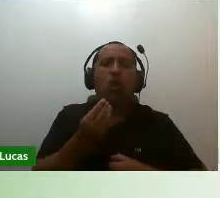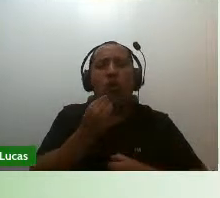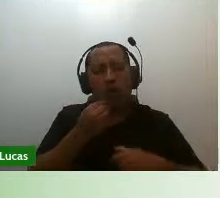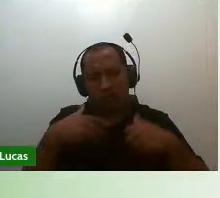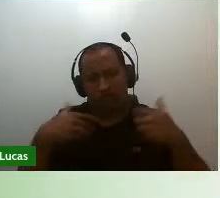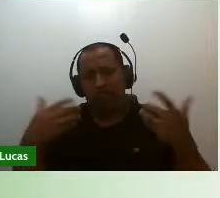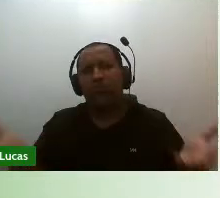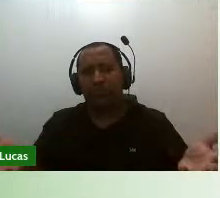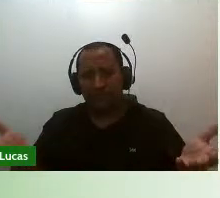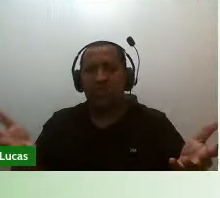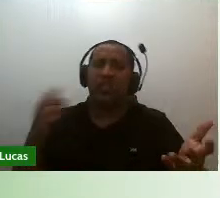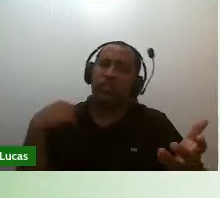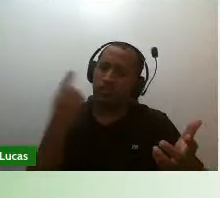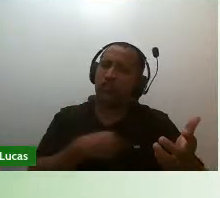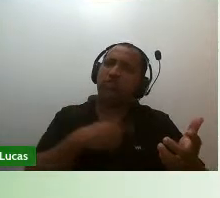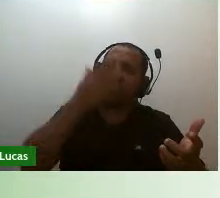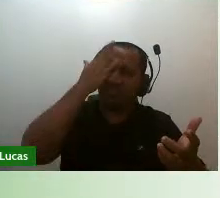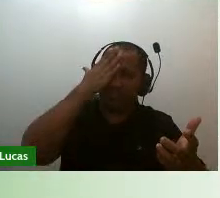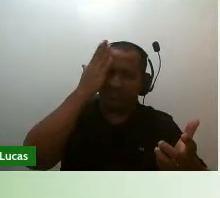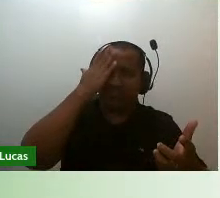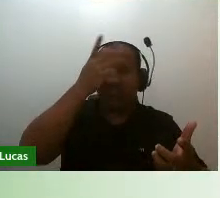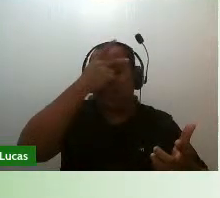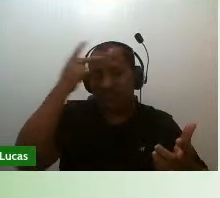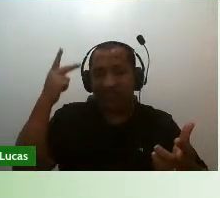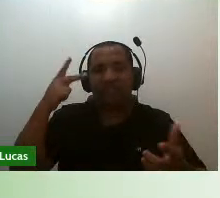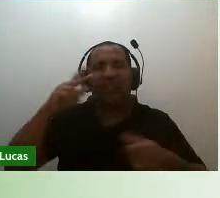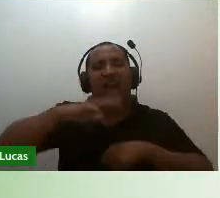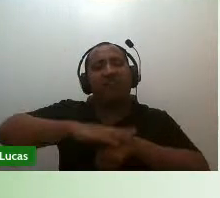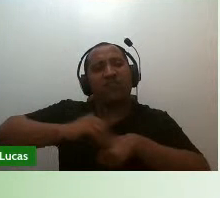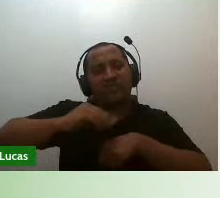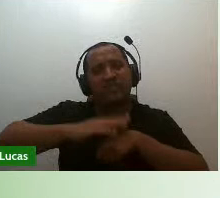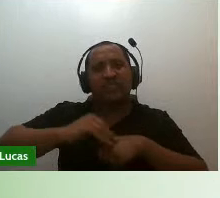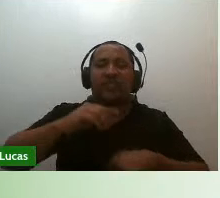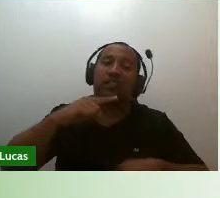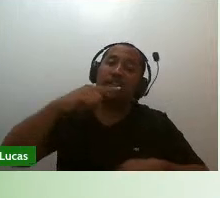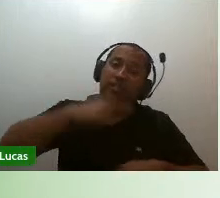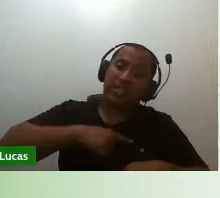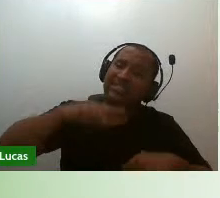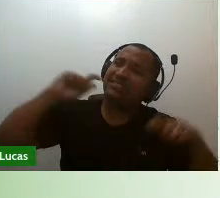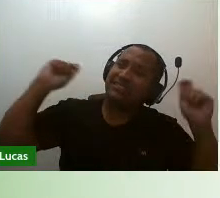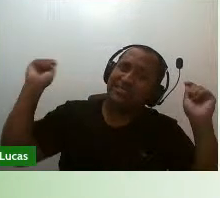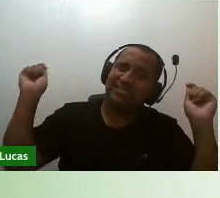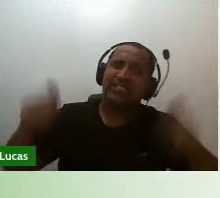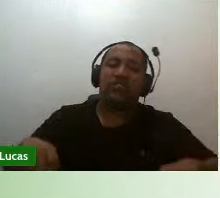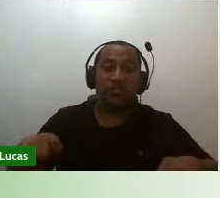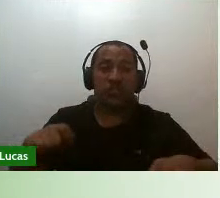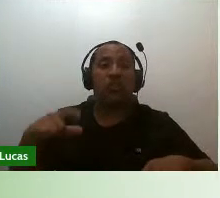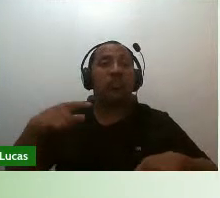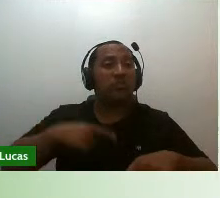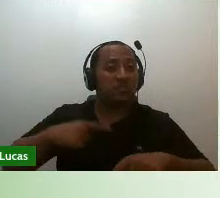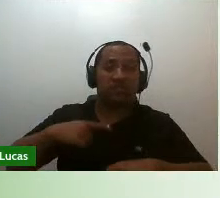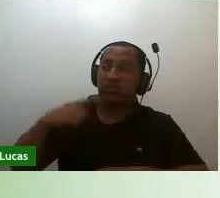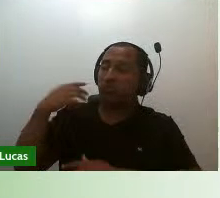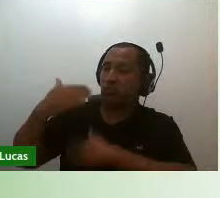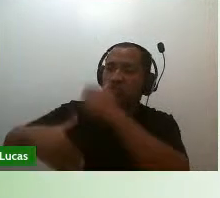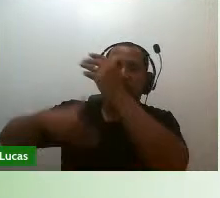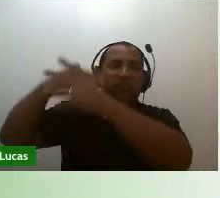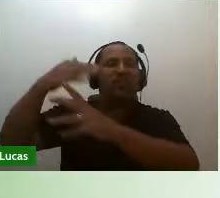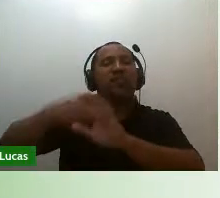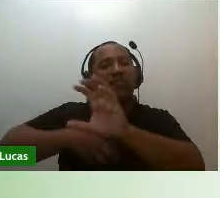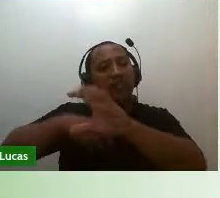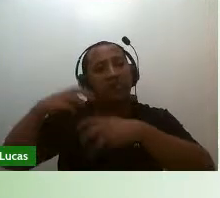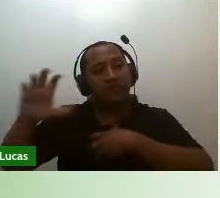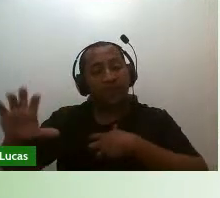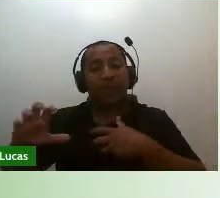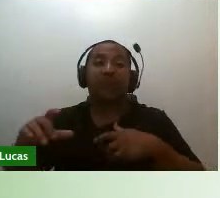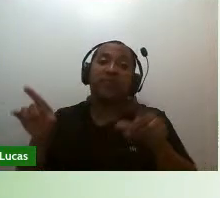sabe que as pessoas mais afetuosas, vamos dizer assim, elas têm uma maior possibilidade, capacidade de desenvolver a empatia, né?